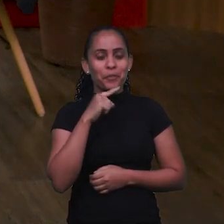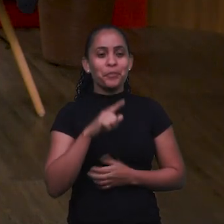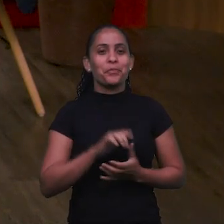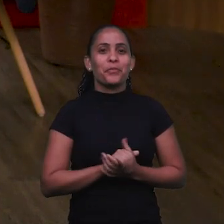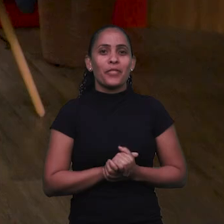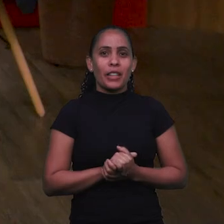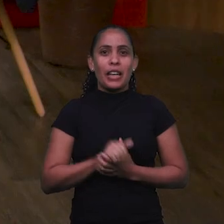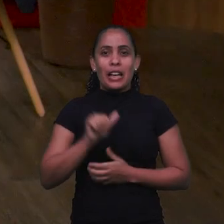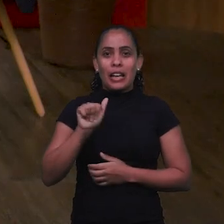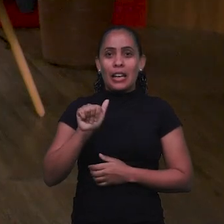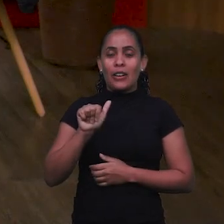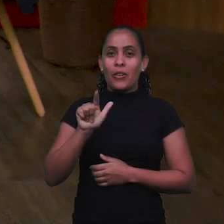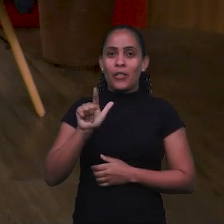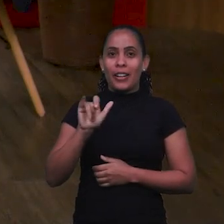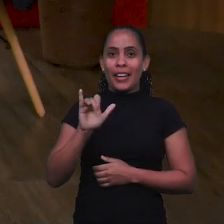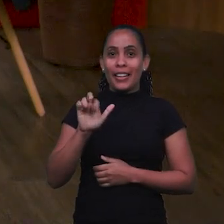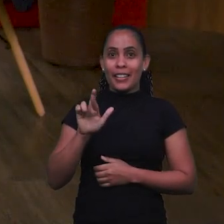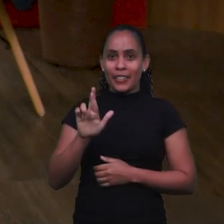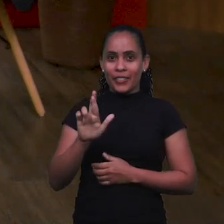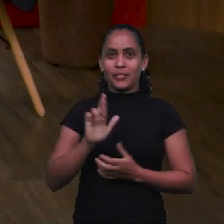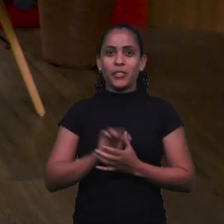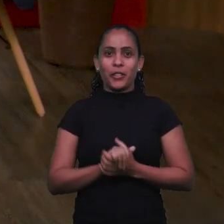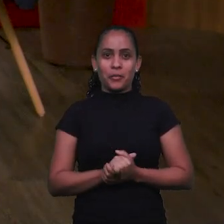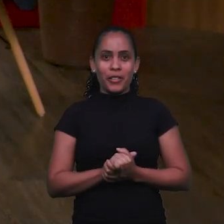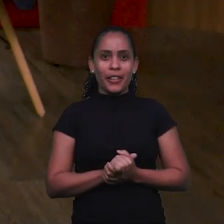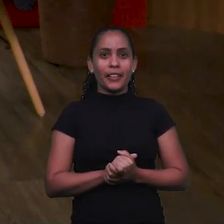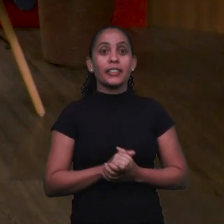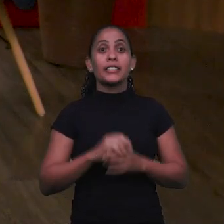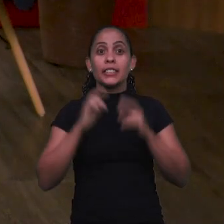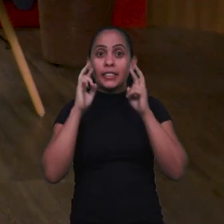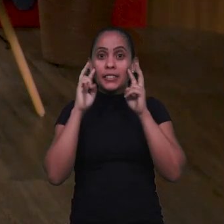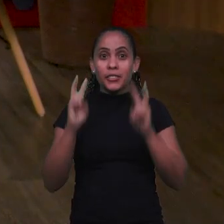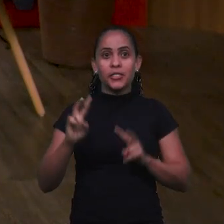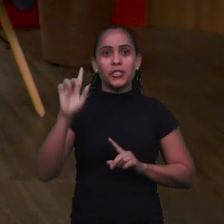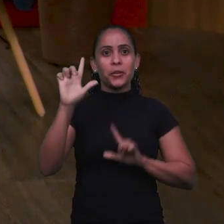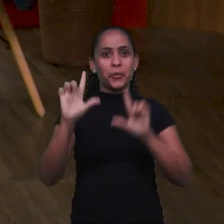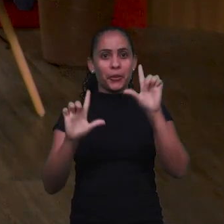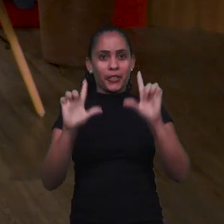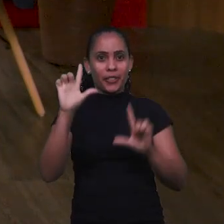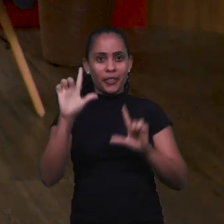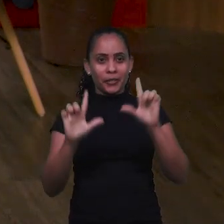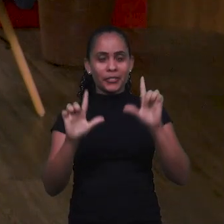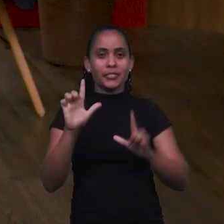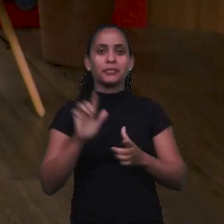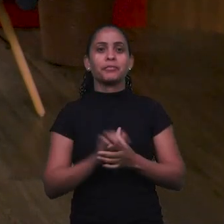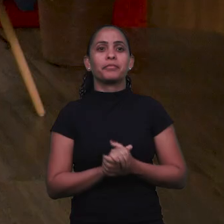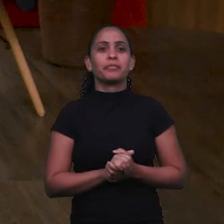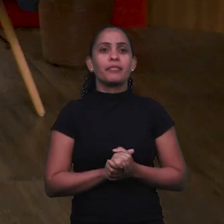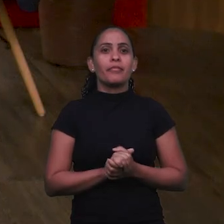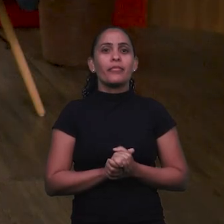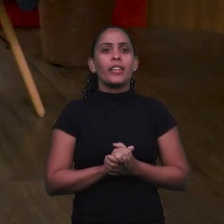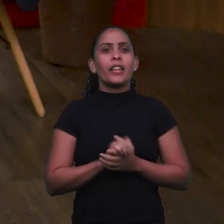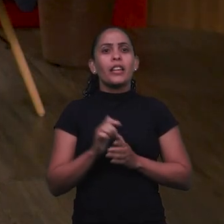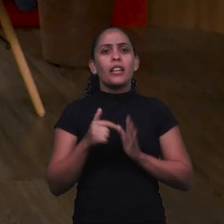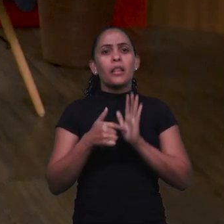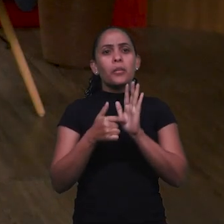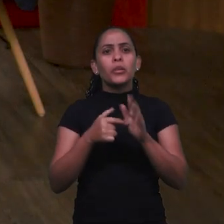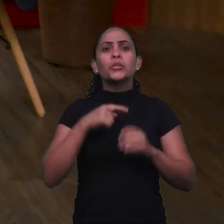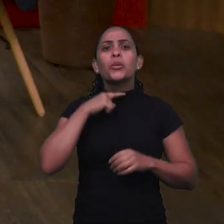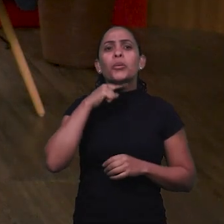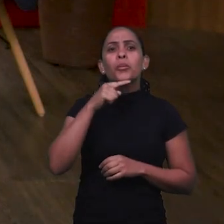da Alair Vieira, que tem assistido os nossos programas, e ela traz uma